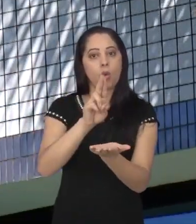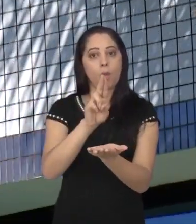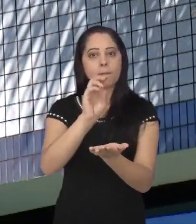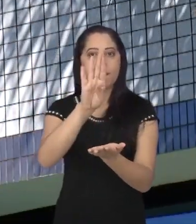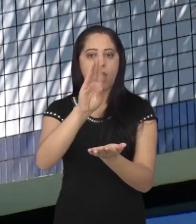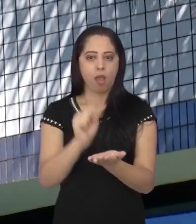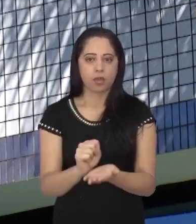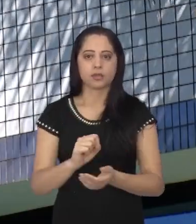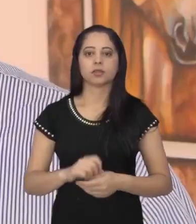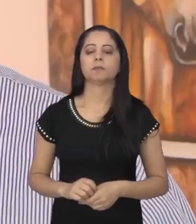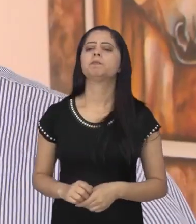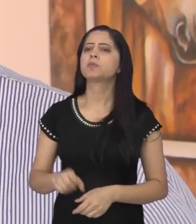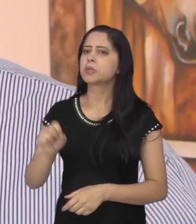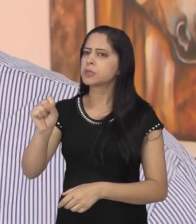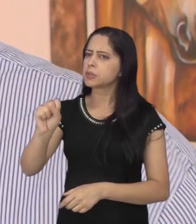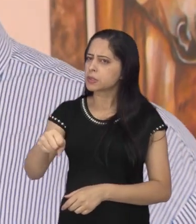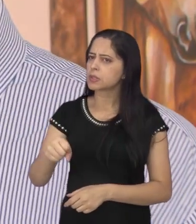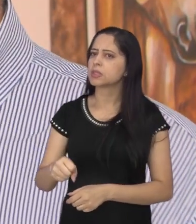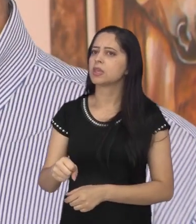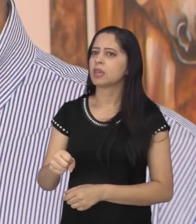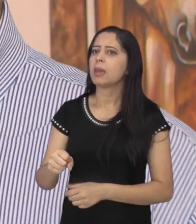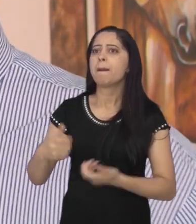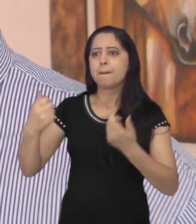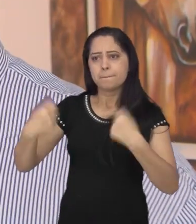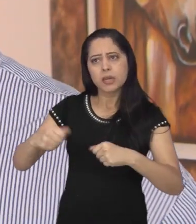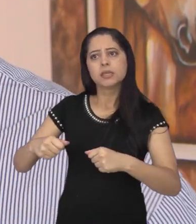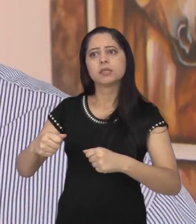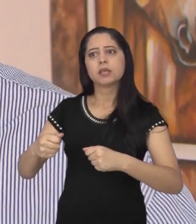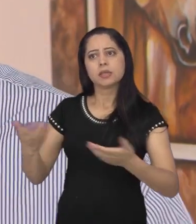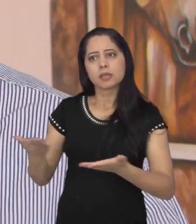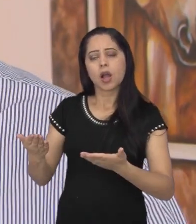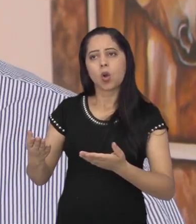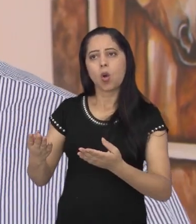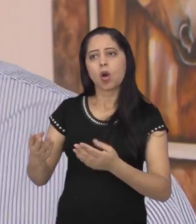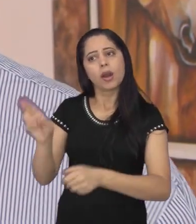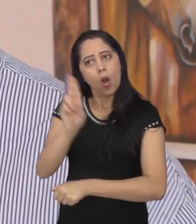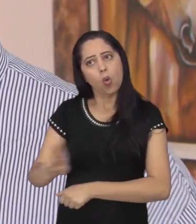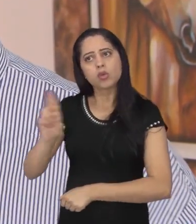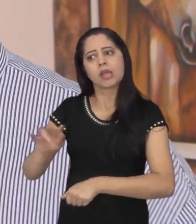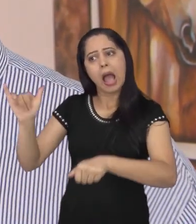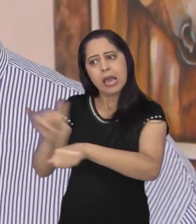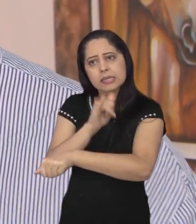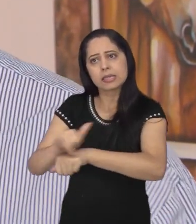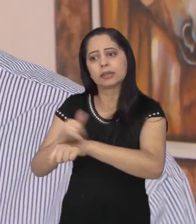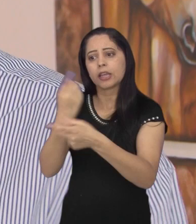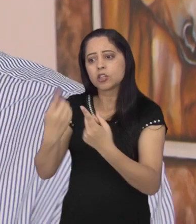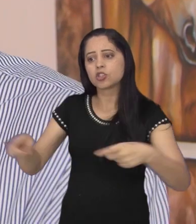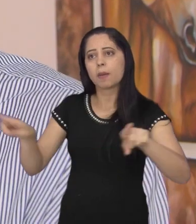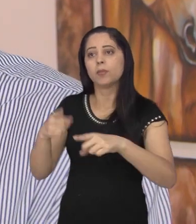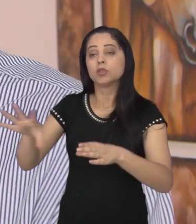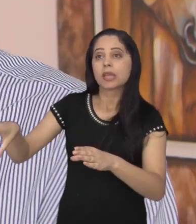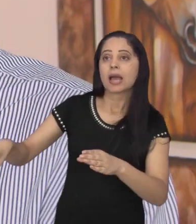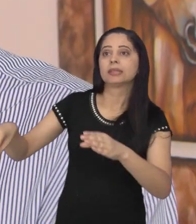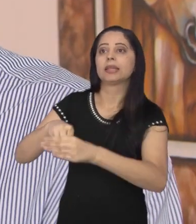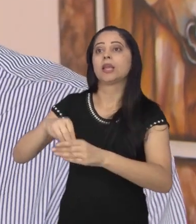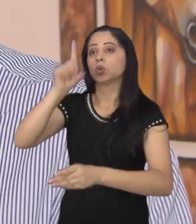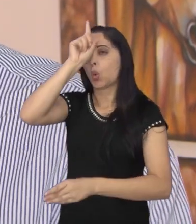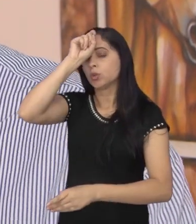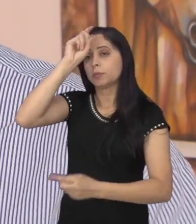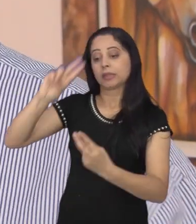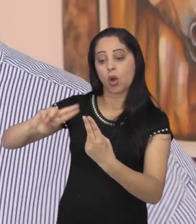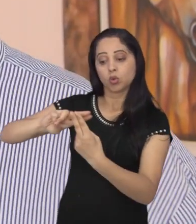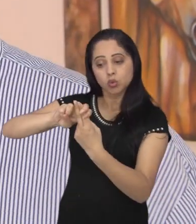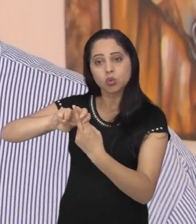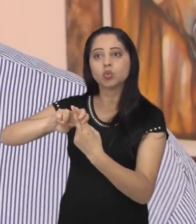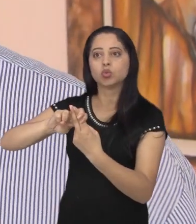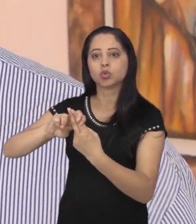de saúde do município. Colocar diretamente, tanto na rede pública, ele foi aprovado tanto para a rede pública como para a rede municipal da